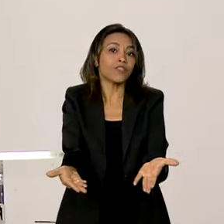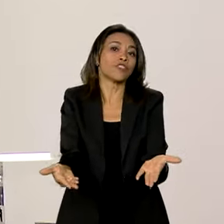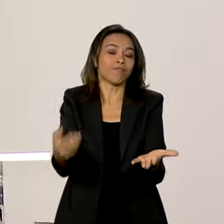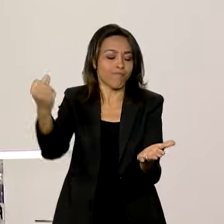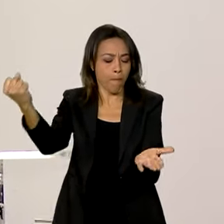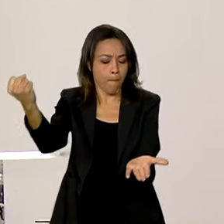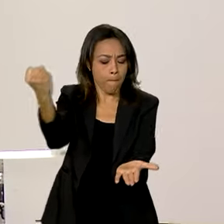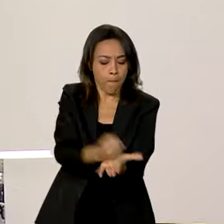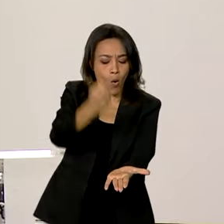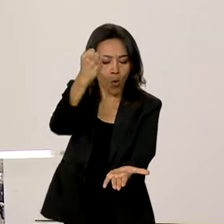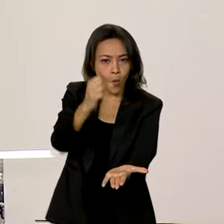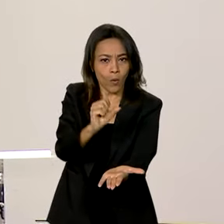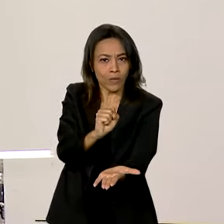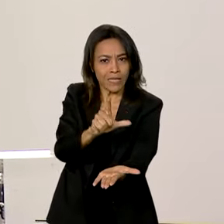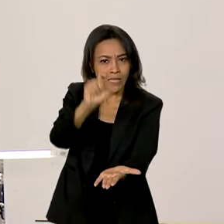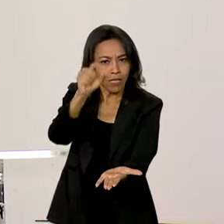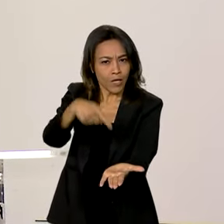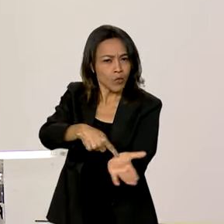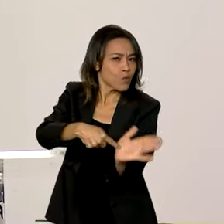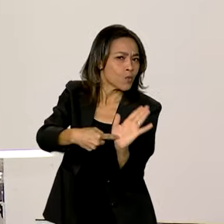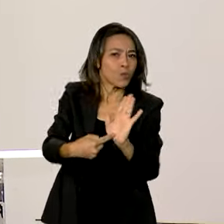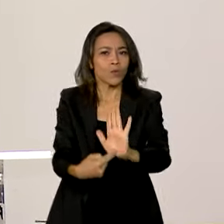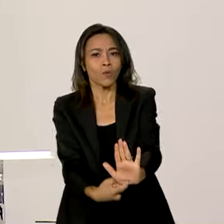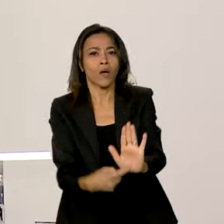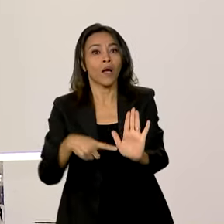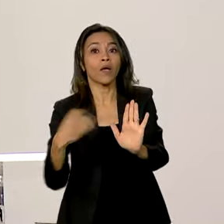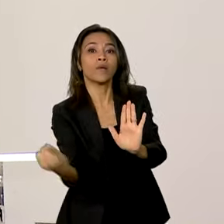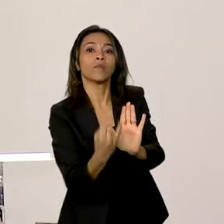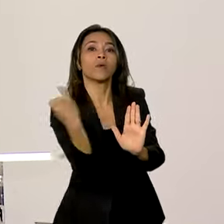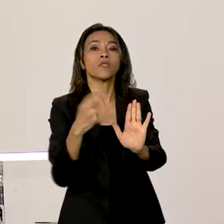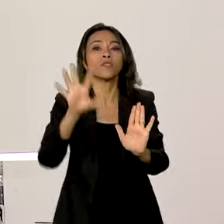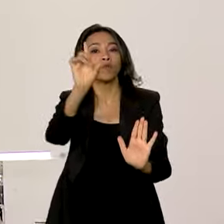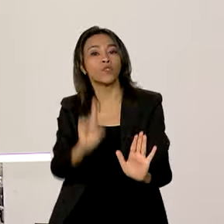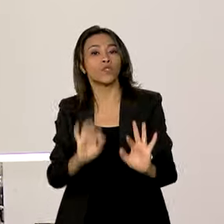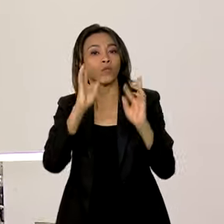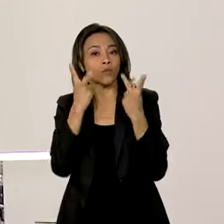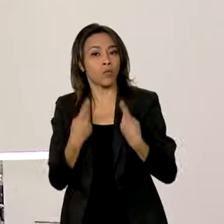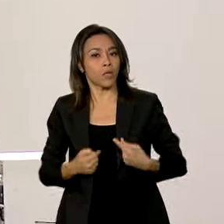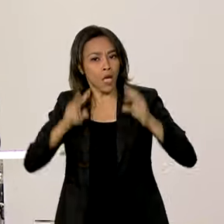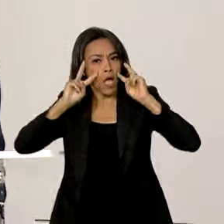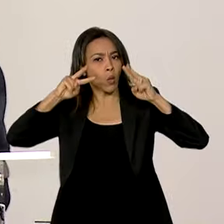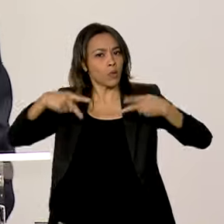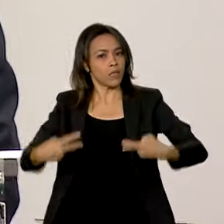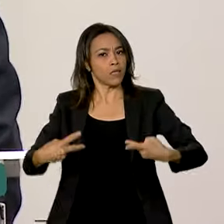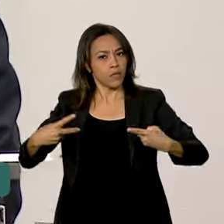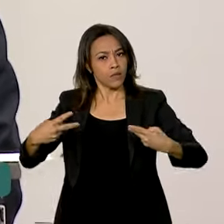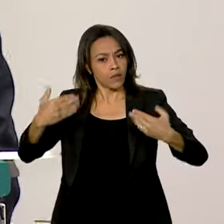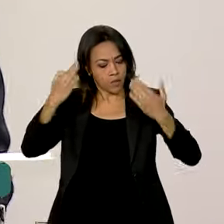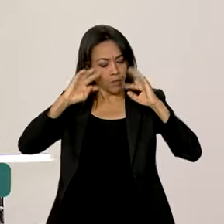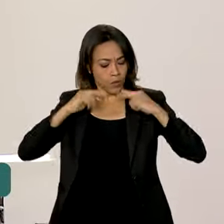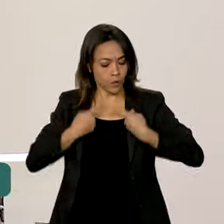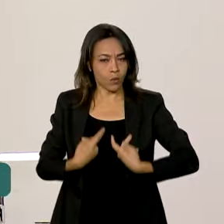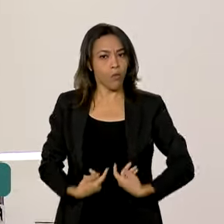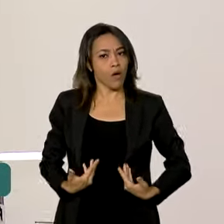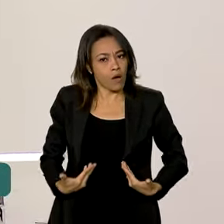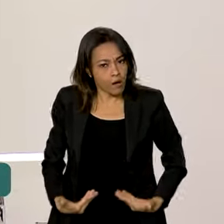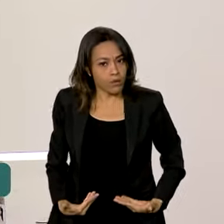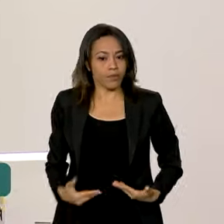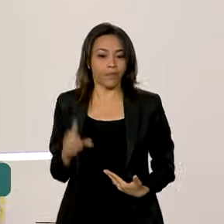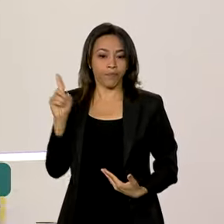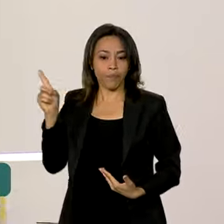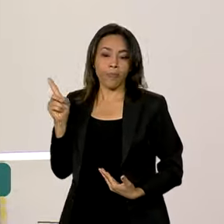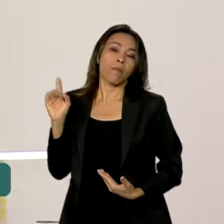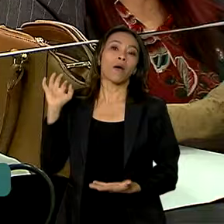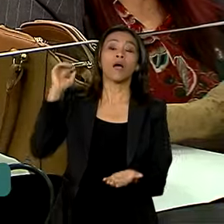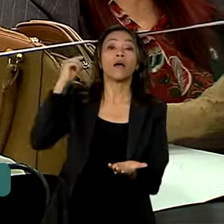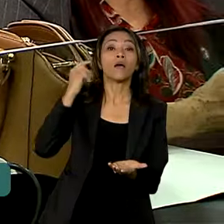a relevância do Conselho Nacional dos Direitos Humanos na defesa e reconhecimento da pessoa humana. Para cumprir a missão de defesa